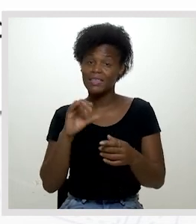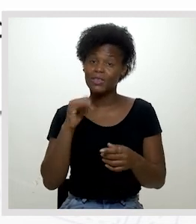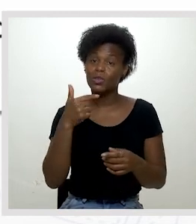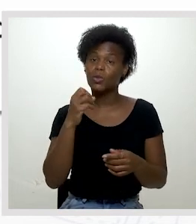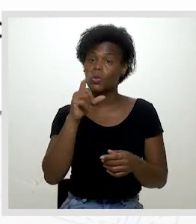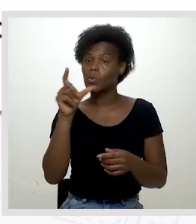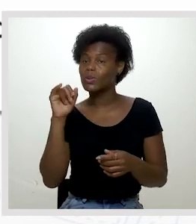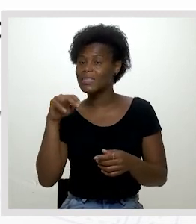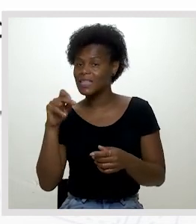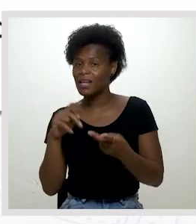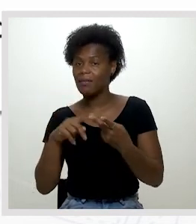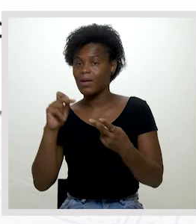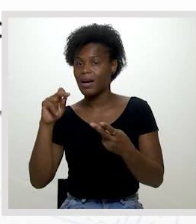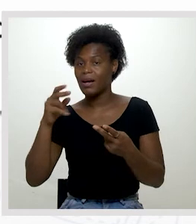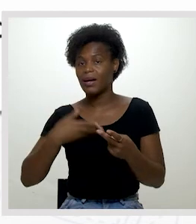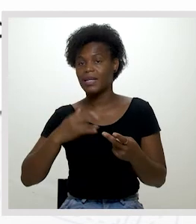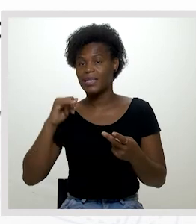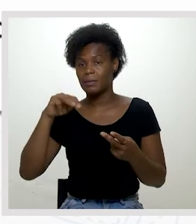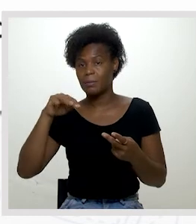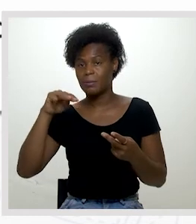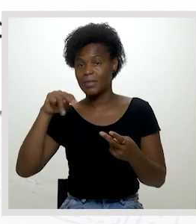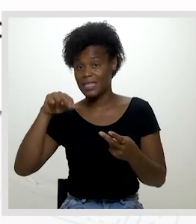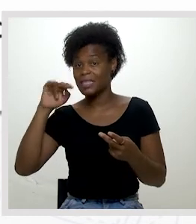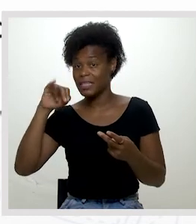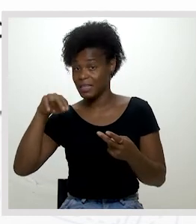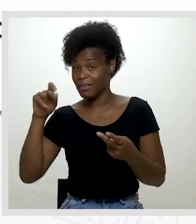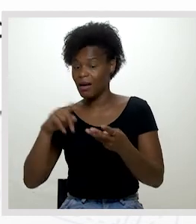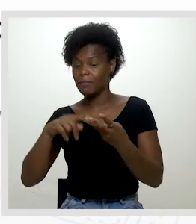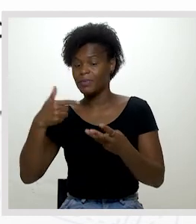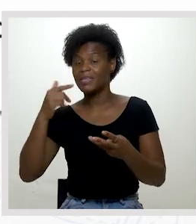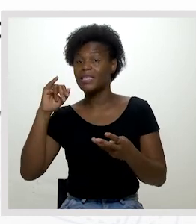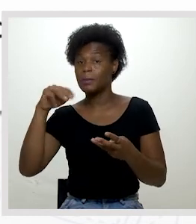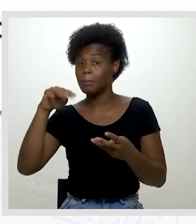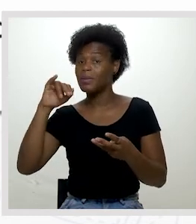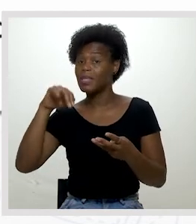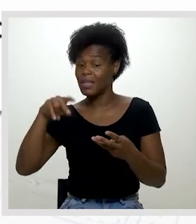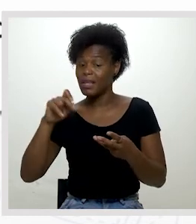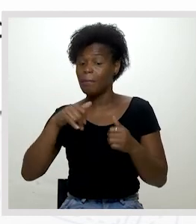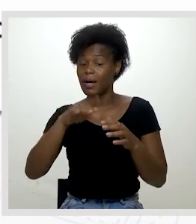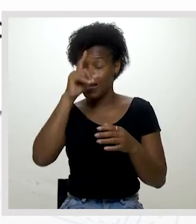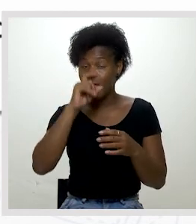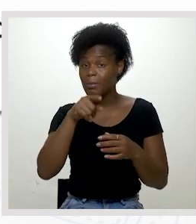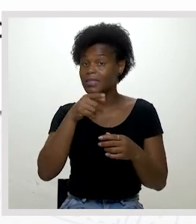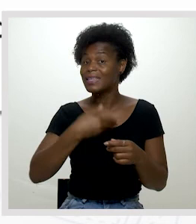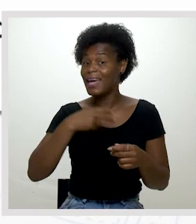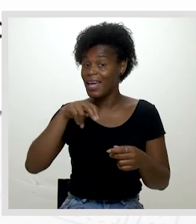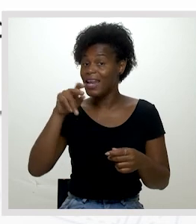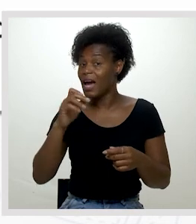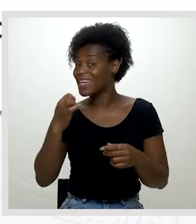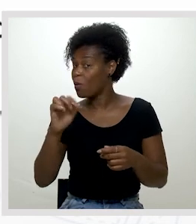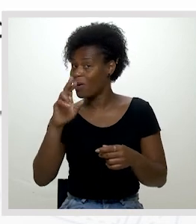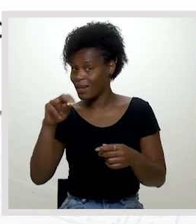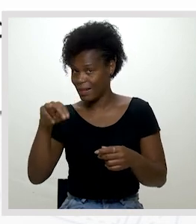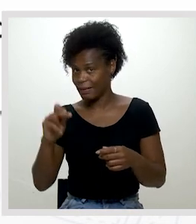citosina, adenina, timina. Mas lembrem que isto aqui é o DNA, não é o RNA. Agora, diz aqui o